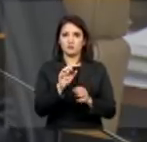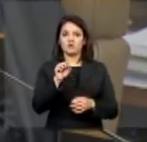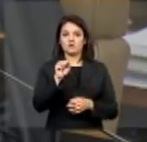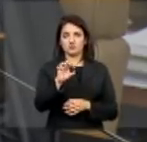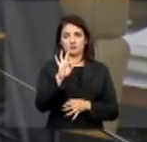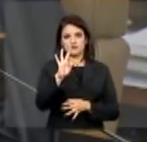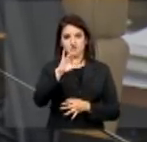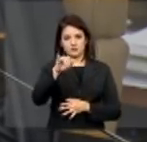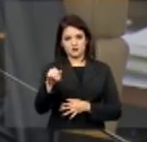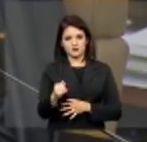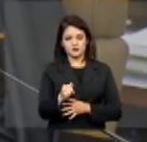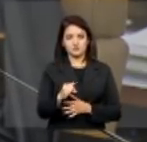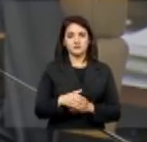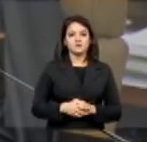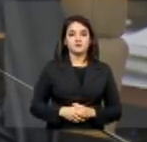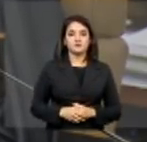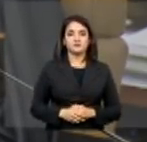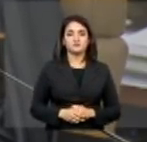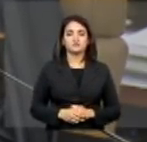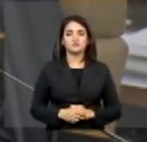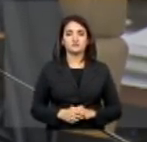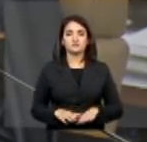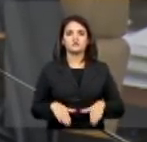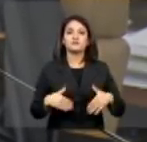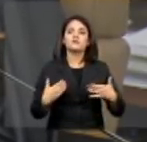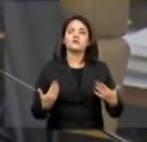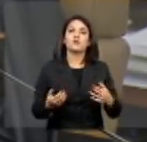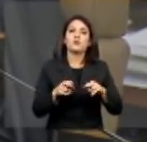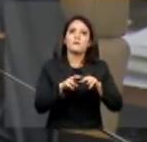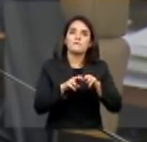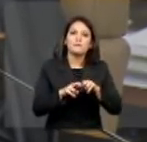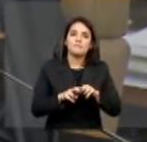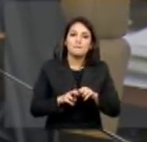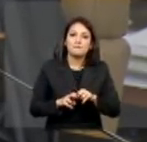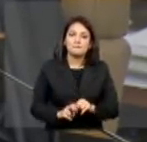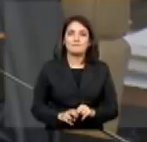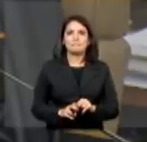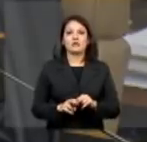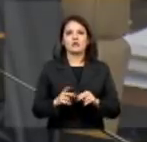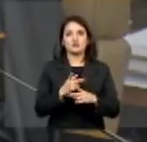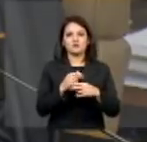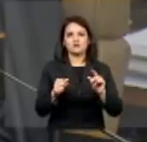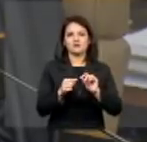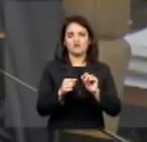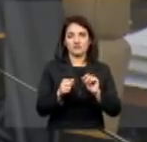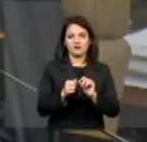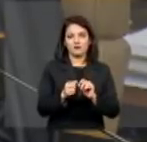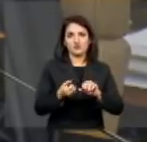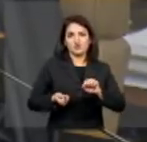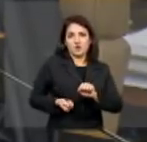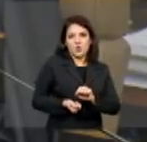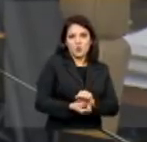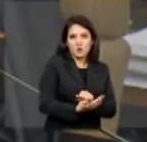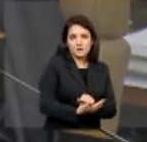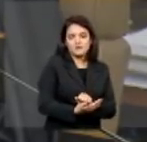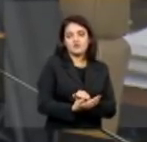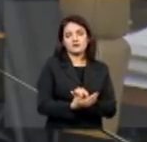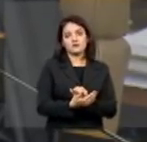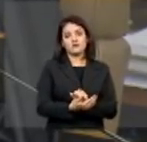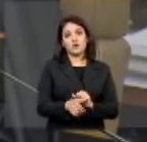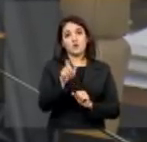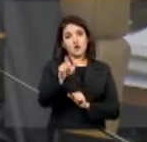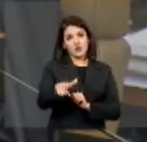pela suposta prática dos delitos de corrupção passiva e lavagem de dinheiro o paciente foi condenado